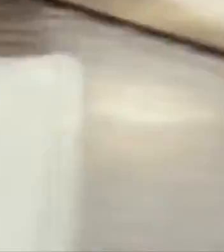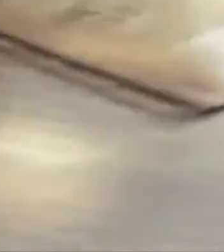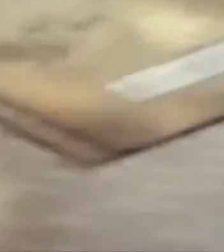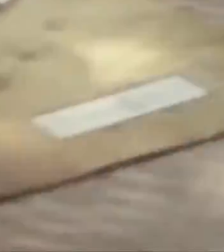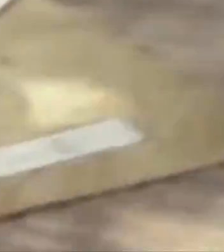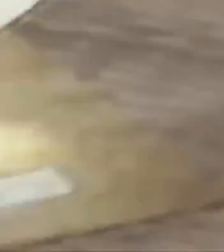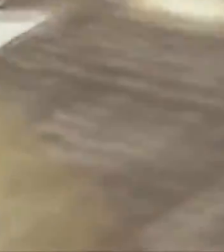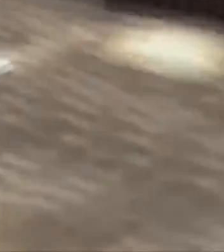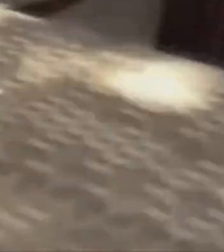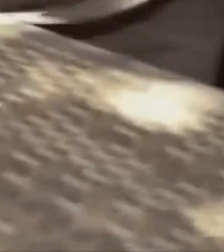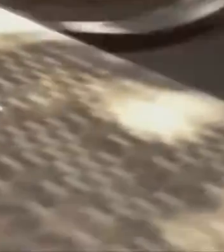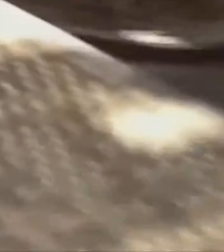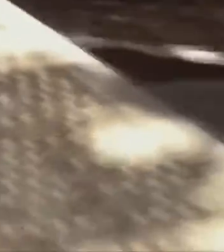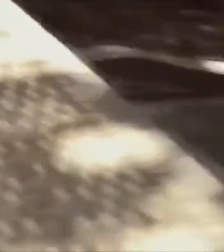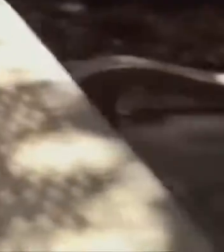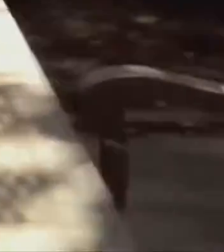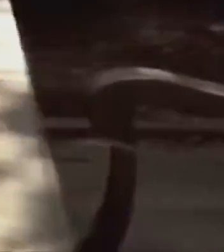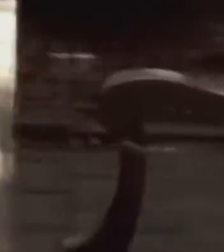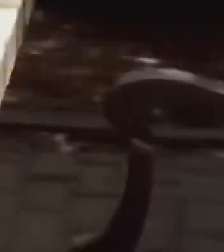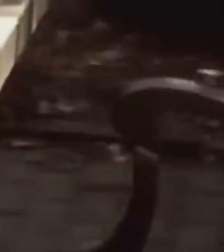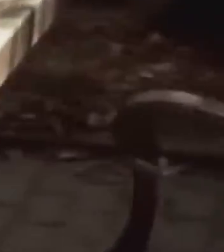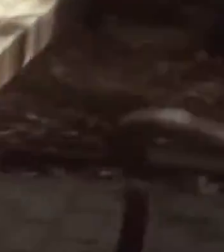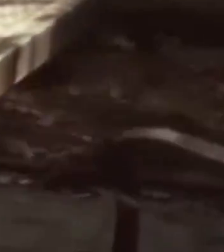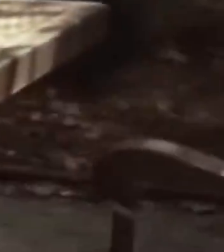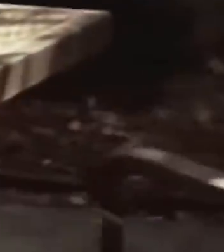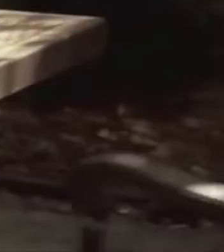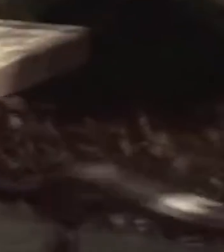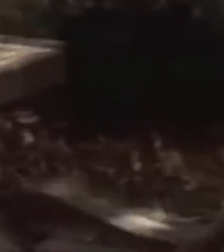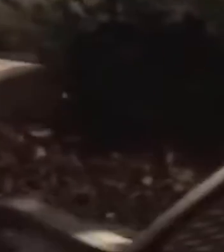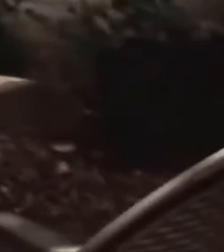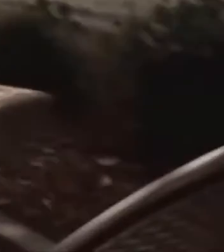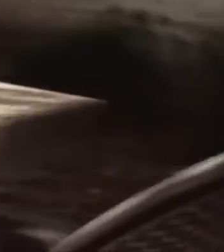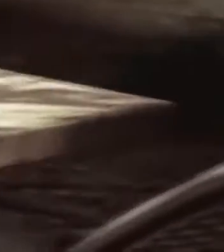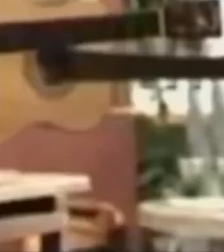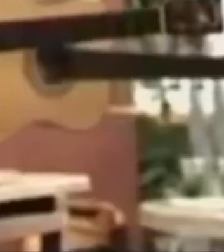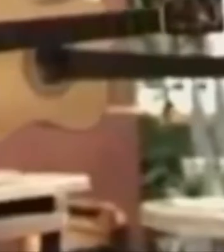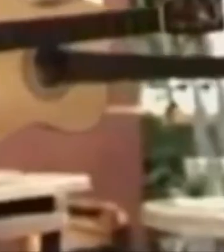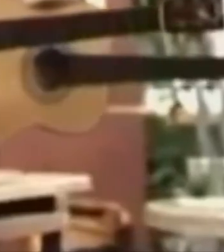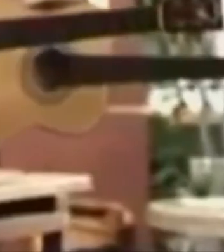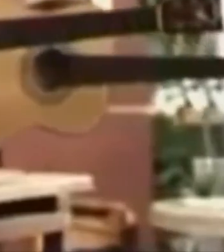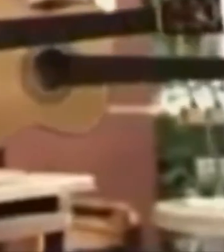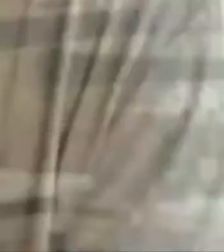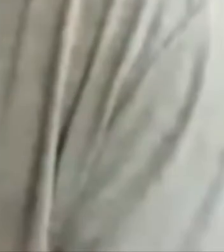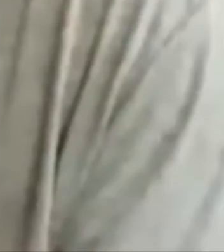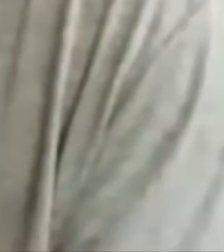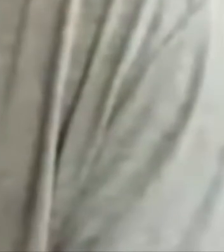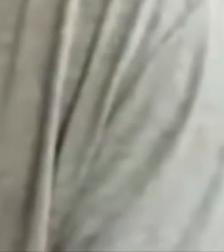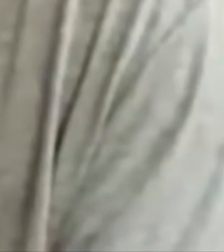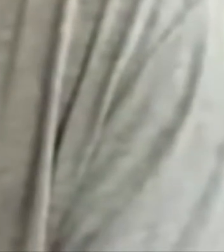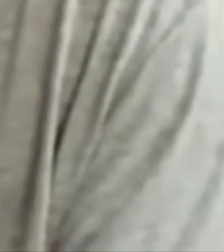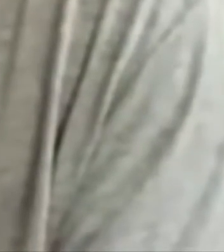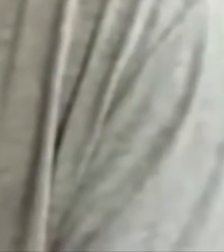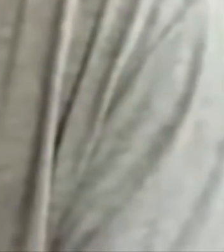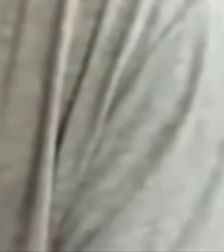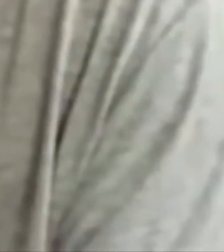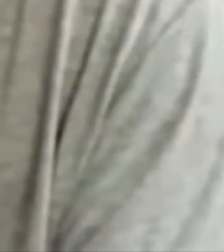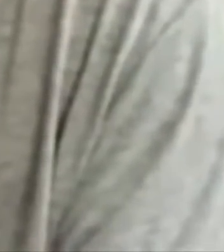skies. Hoping for the best, but expecting the worst. Are you gonna drop the bomb or